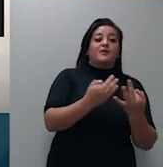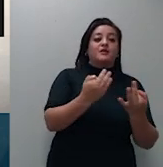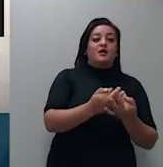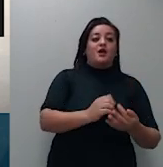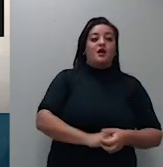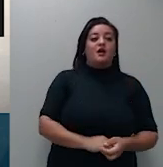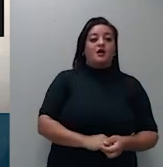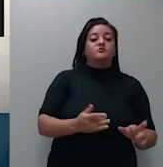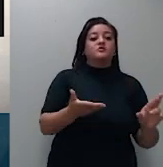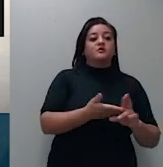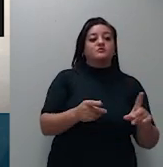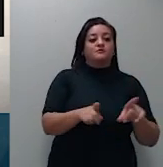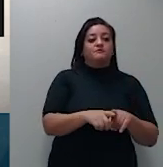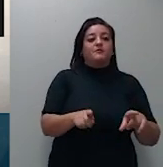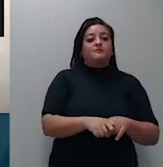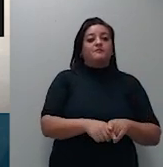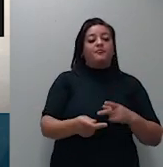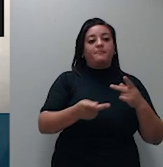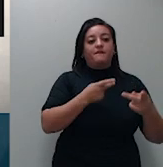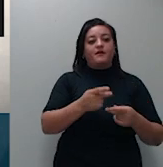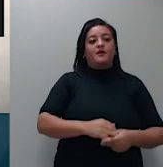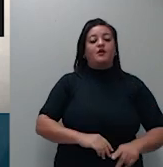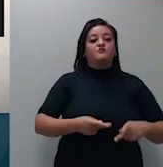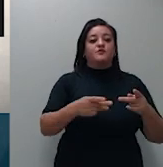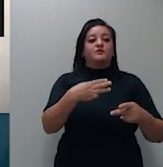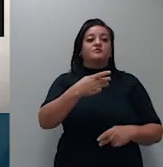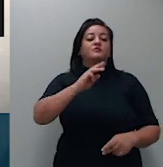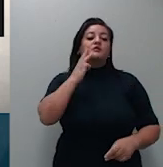no valor de r$